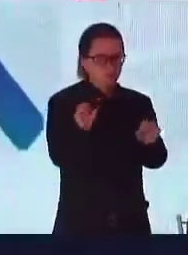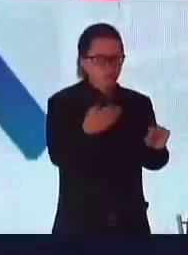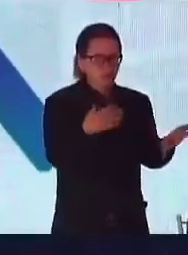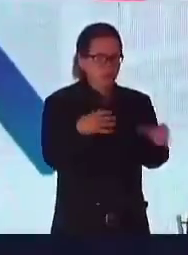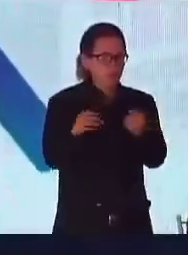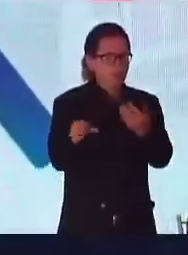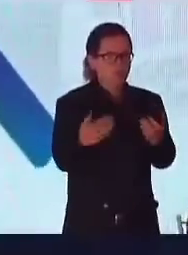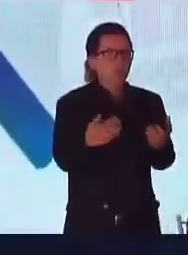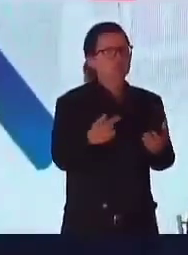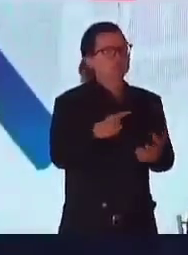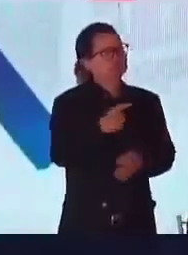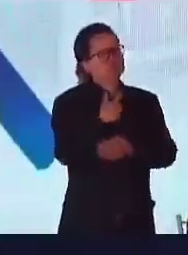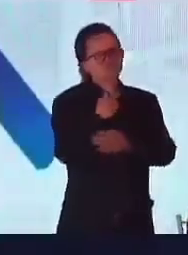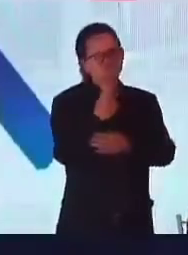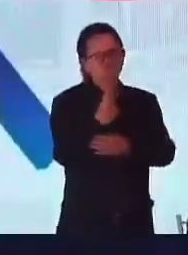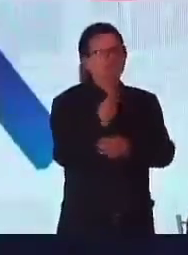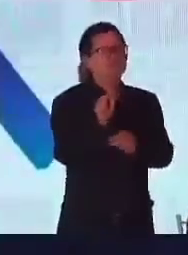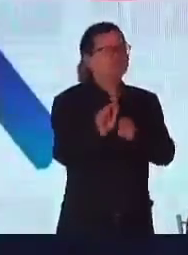Estado